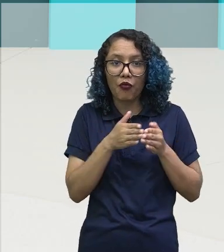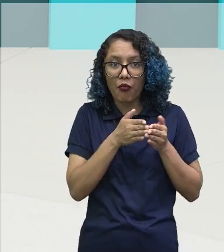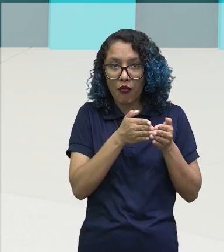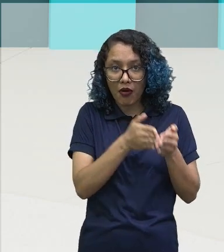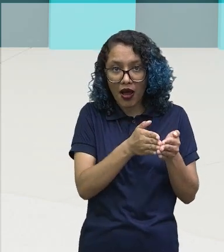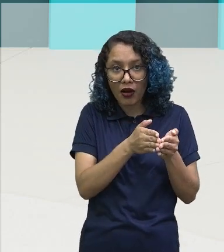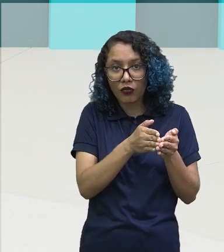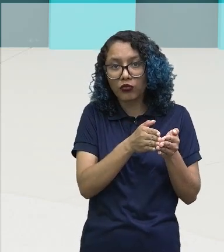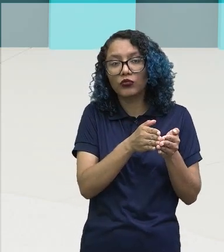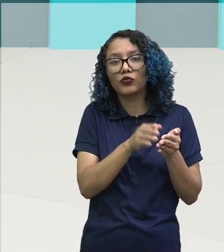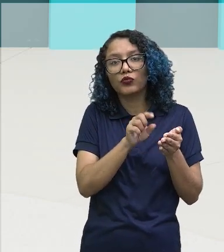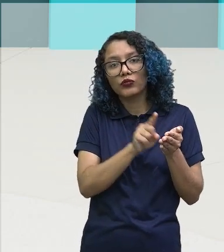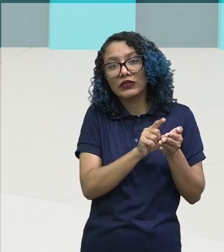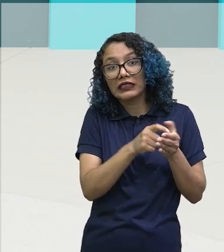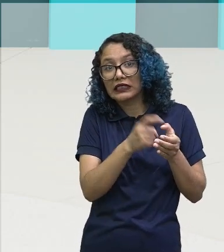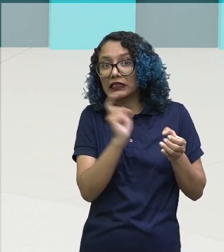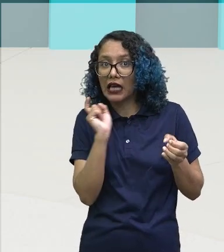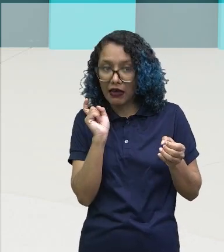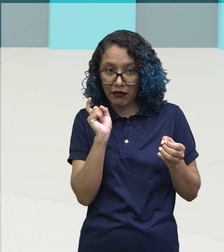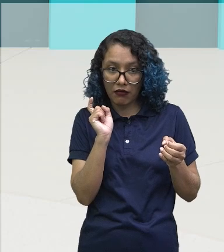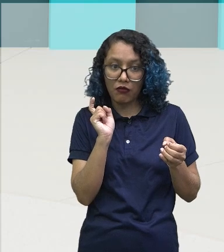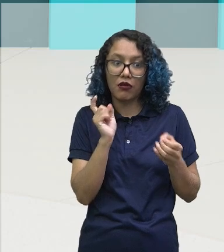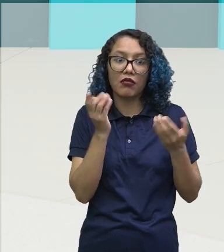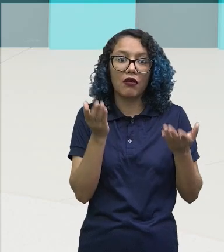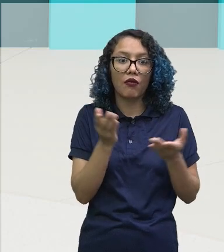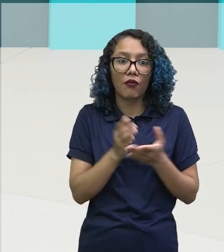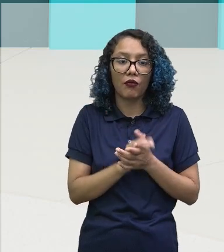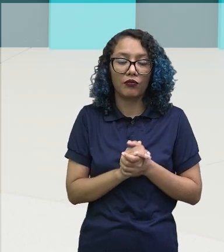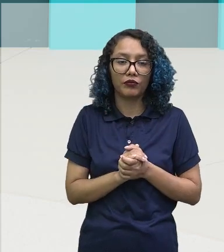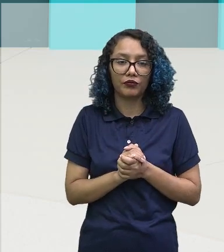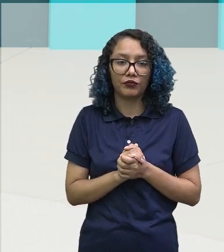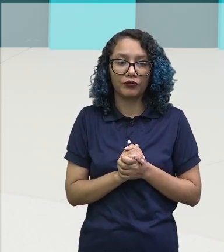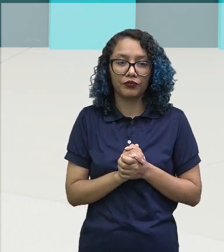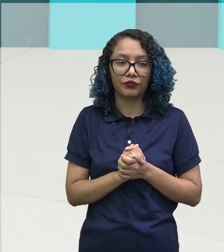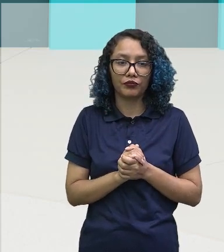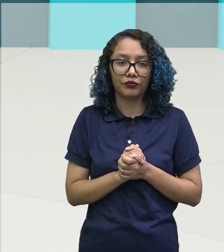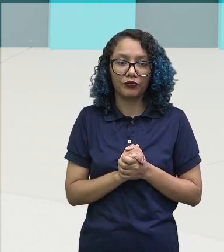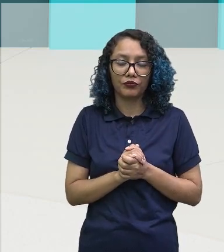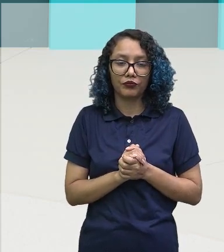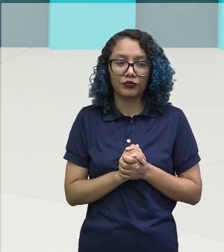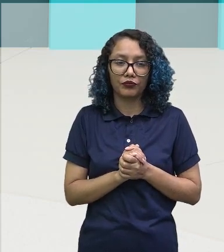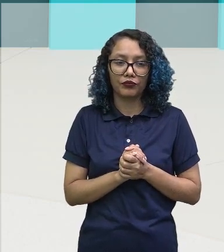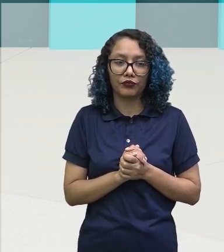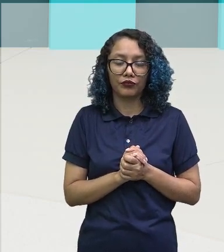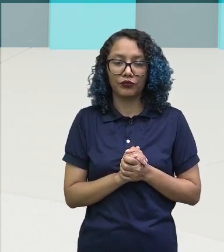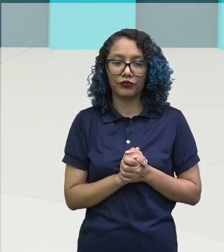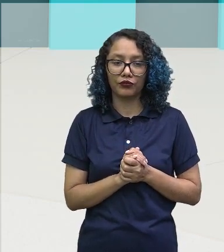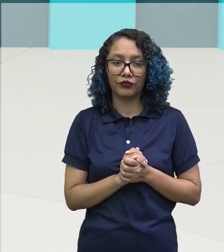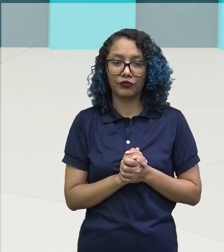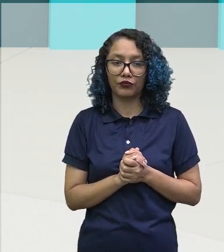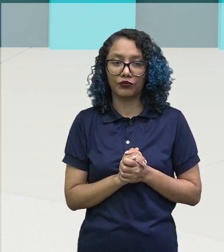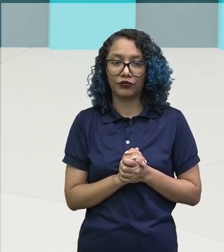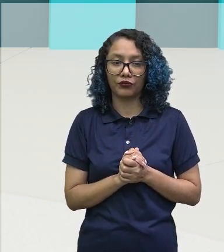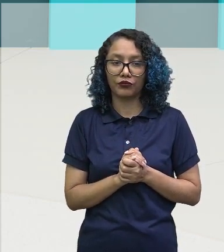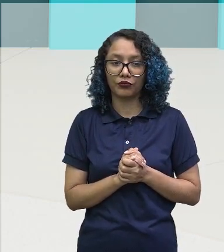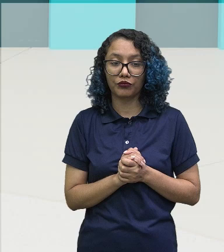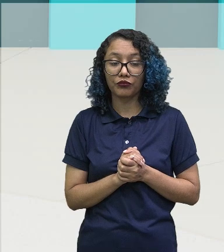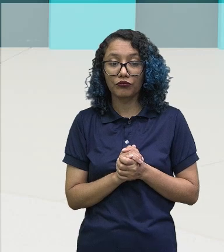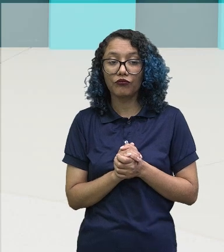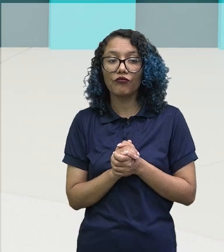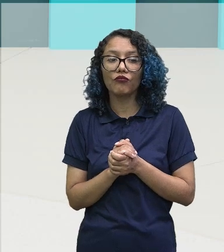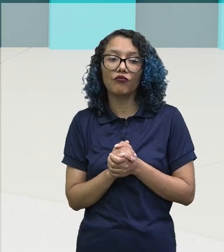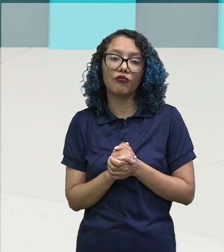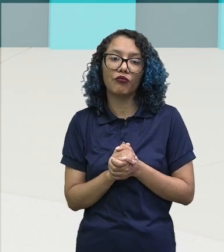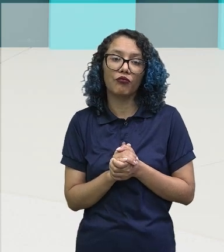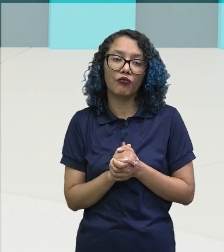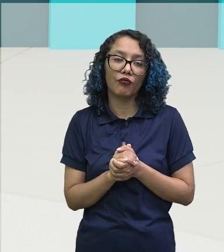vez, o termo da oração, que no caso aqui é o complemento, né? Os passageiros